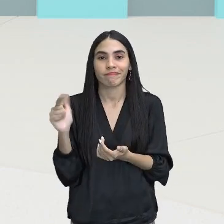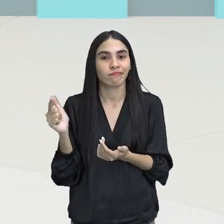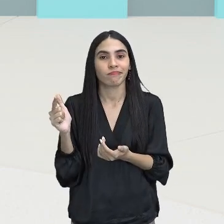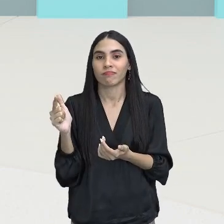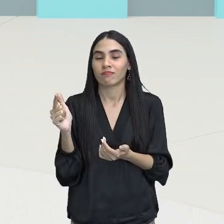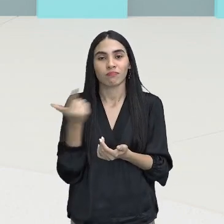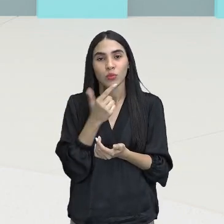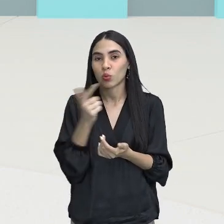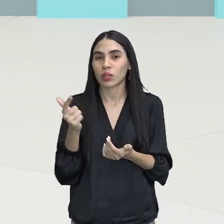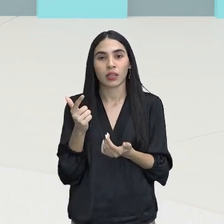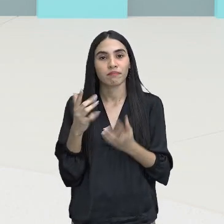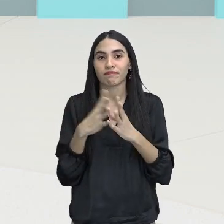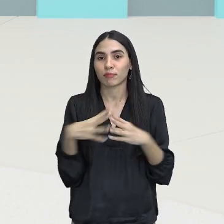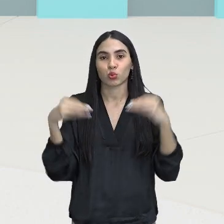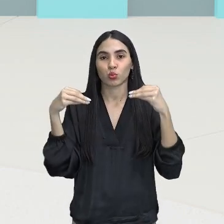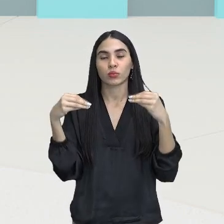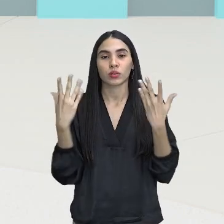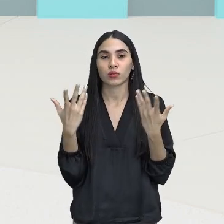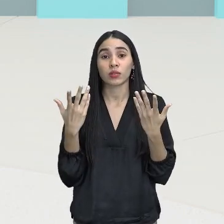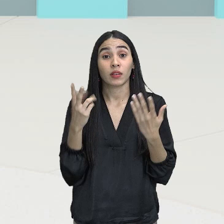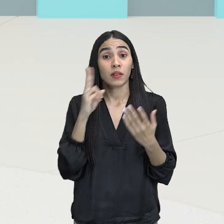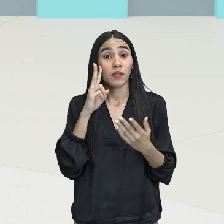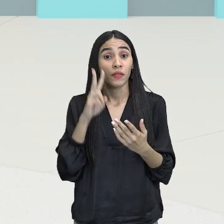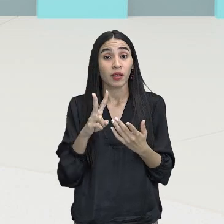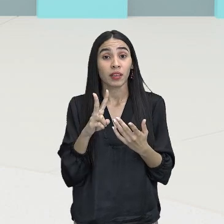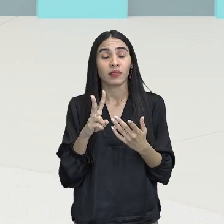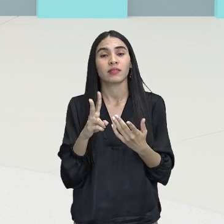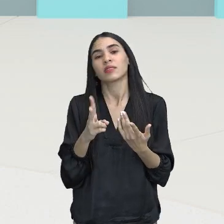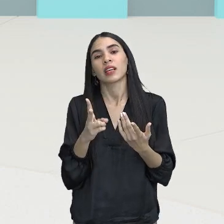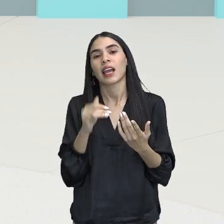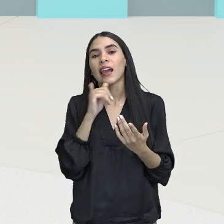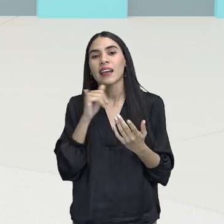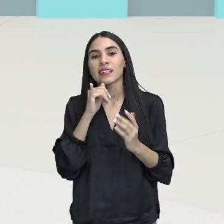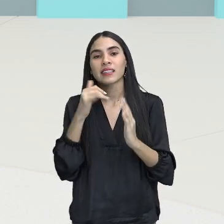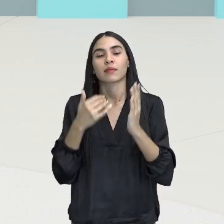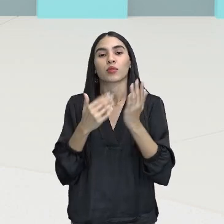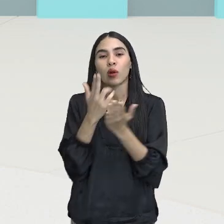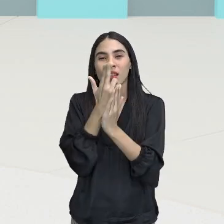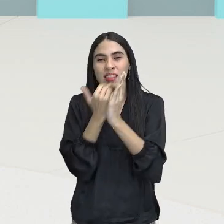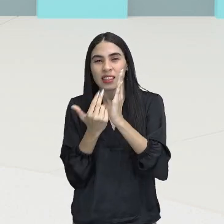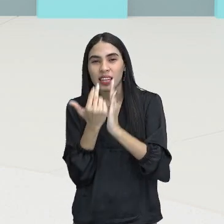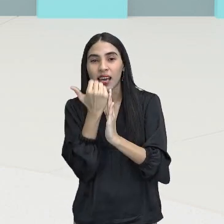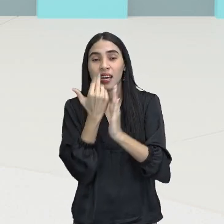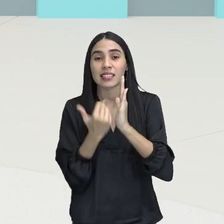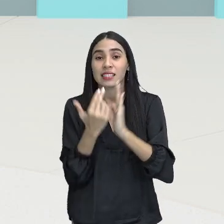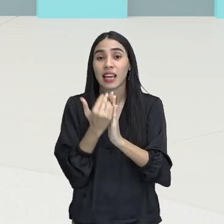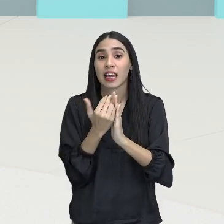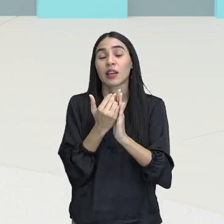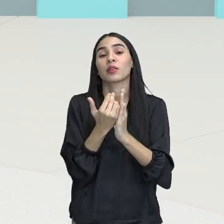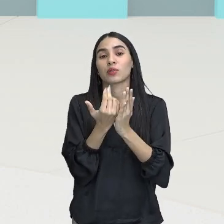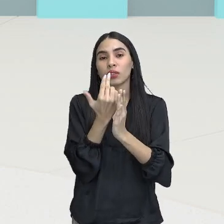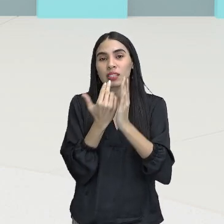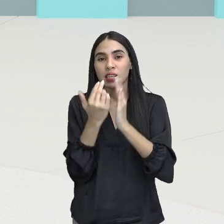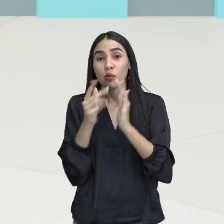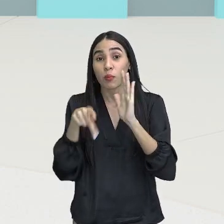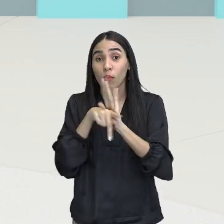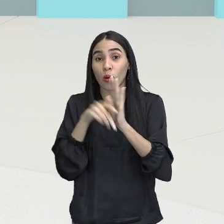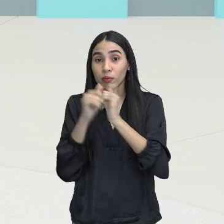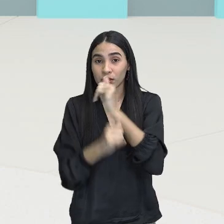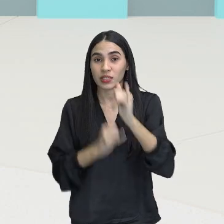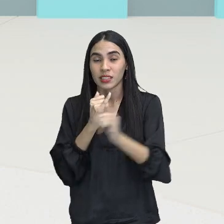utilizamos mais, como é possível observar quando nós fazemos desenhos digitais. Vários